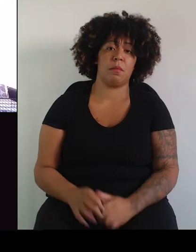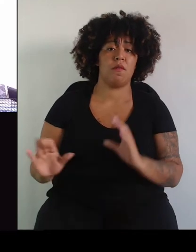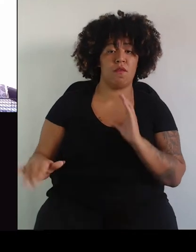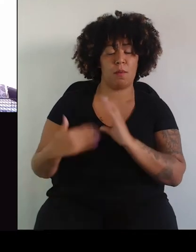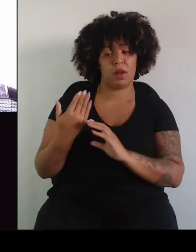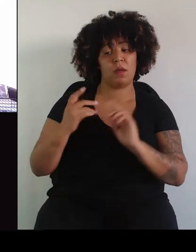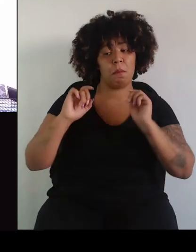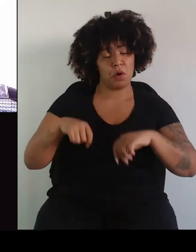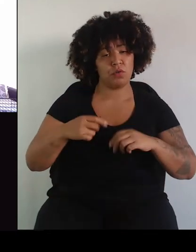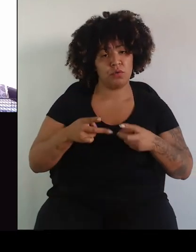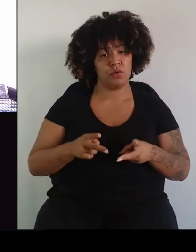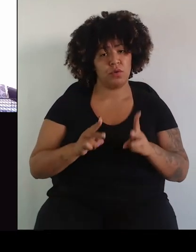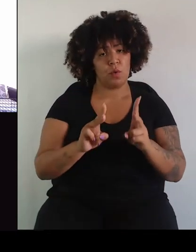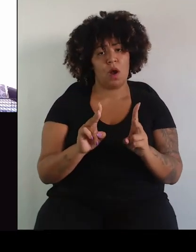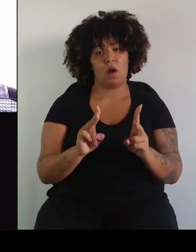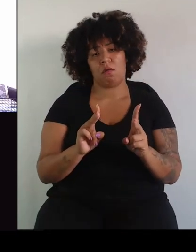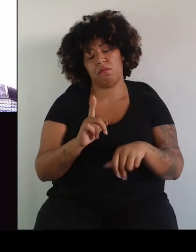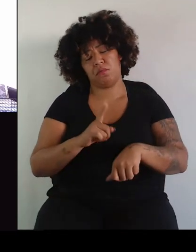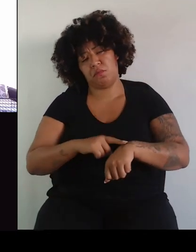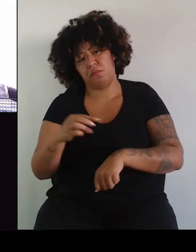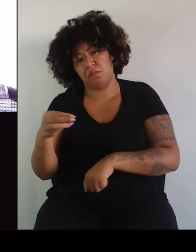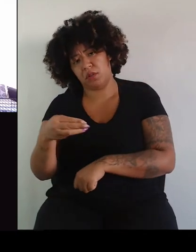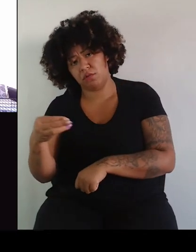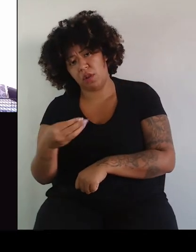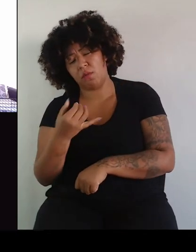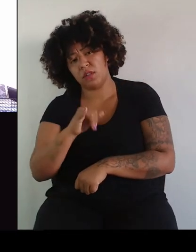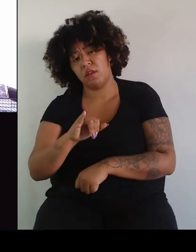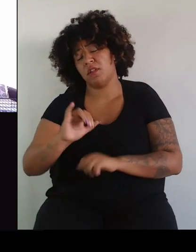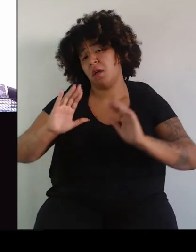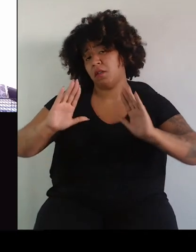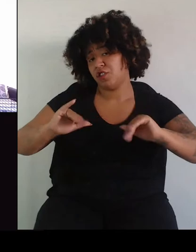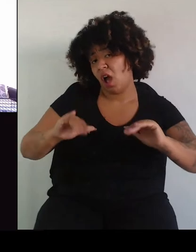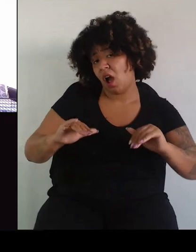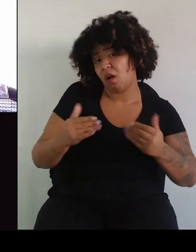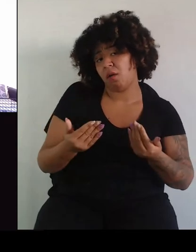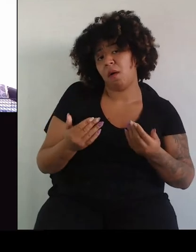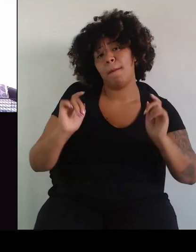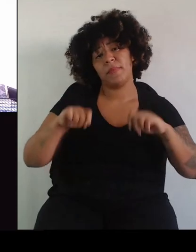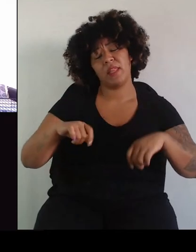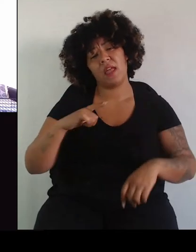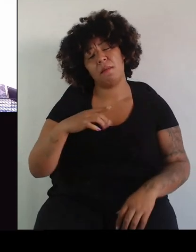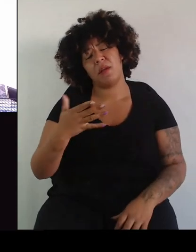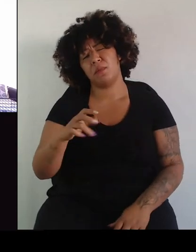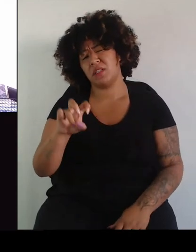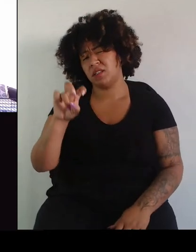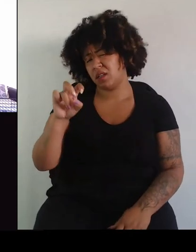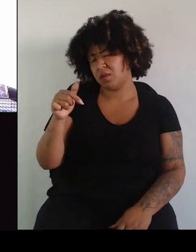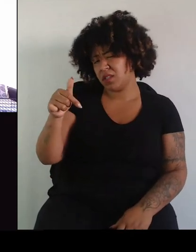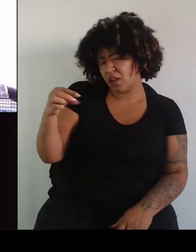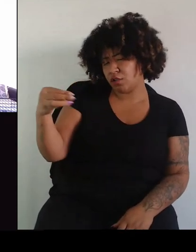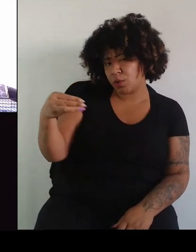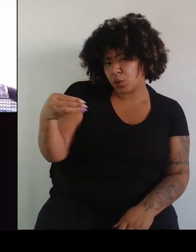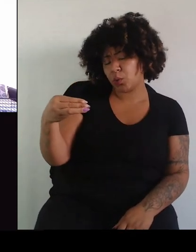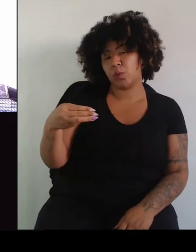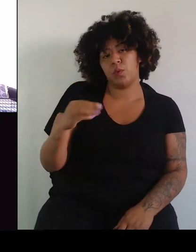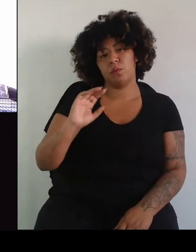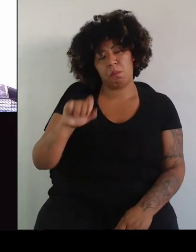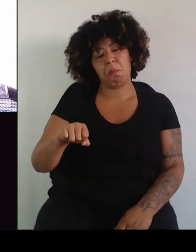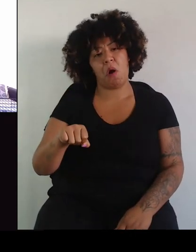se vocês quiserem fazer considerações finais a gente tem aí mais uns 5 7 minutos para isso